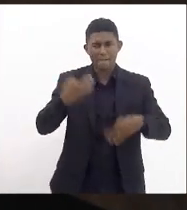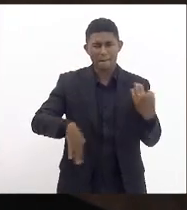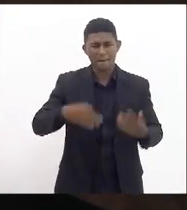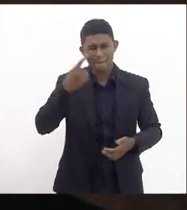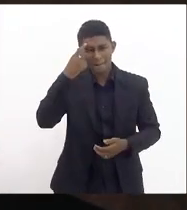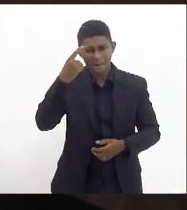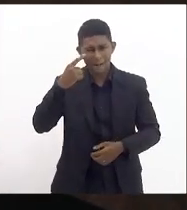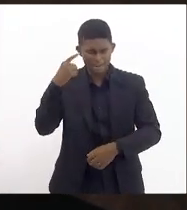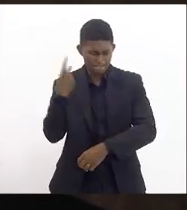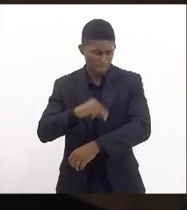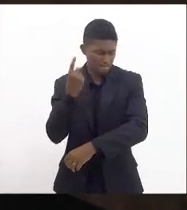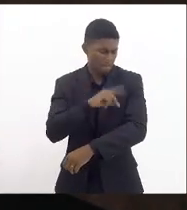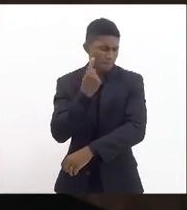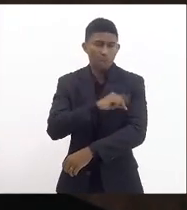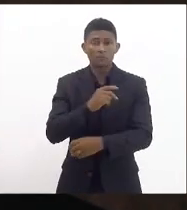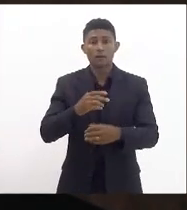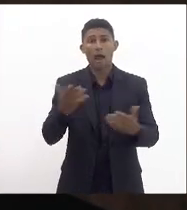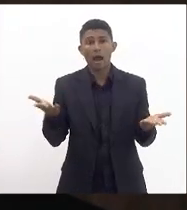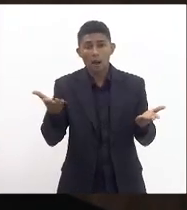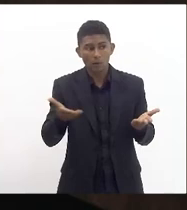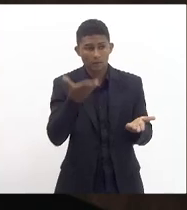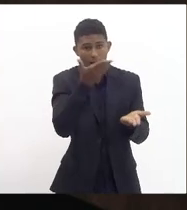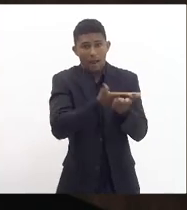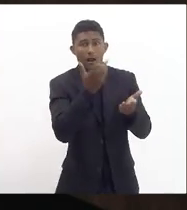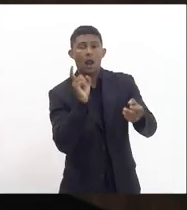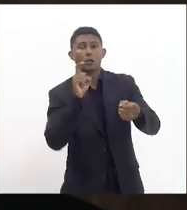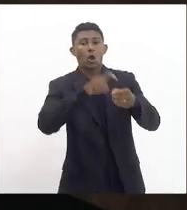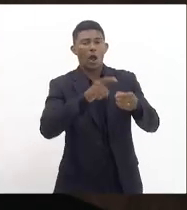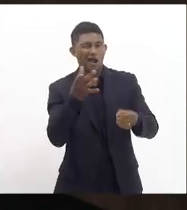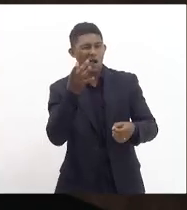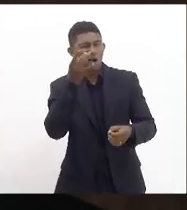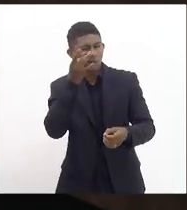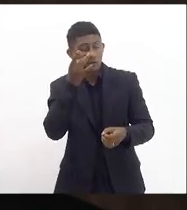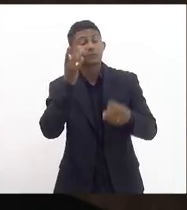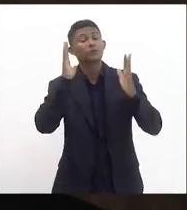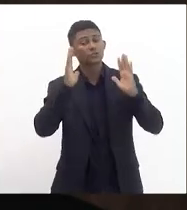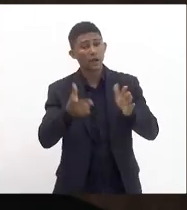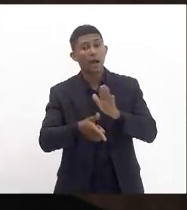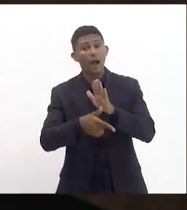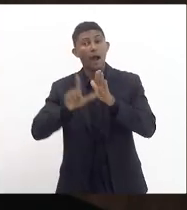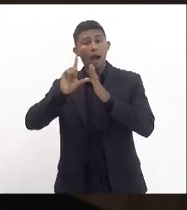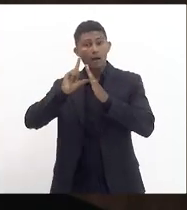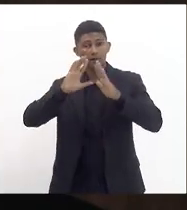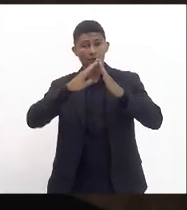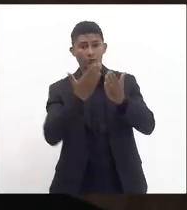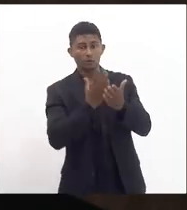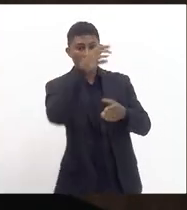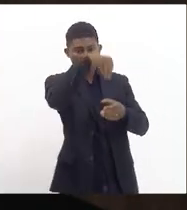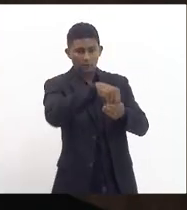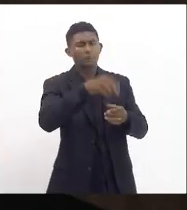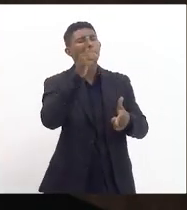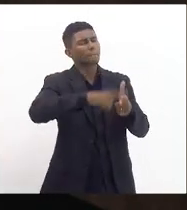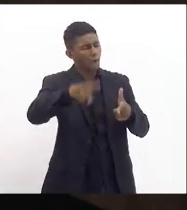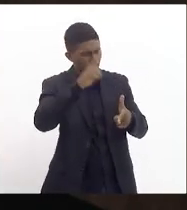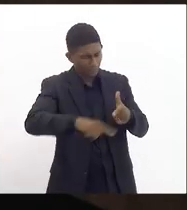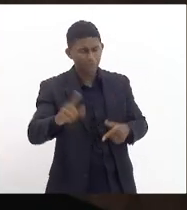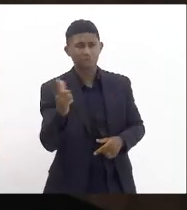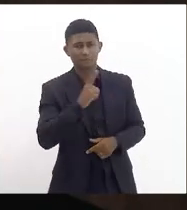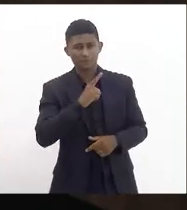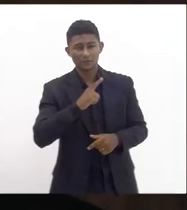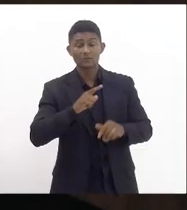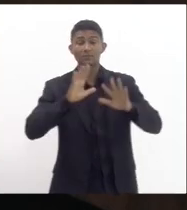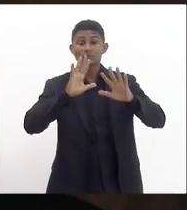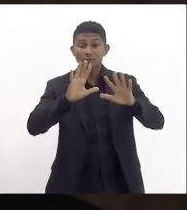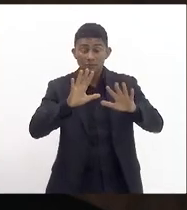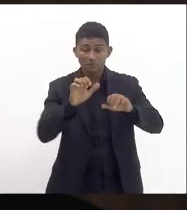Esse problema já vinha acontecendo intensamente nas escolas. E com o agravo da